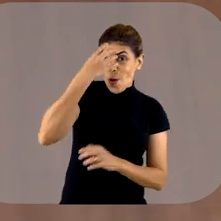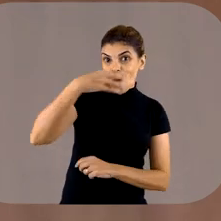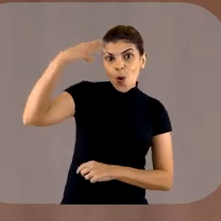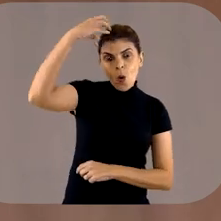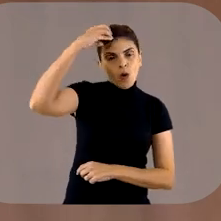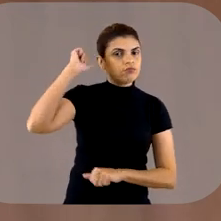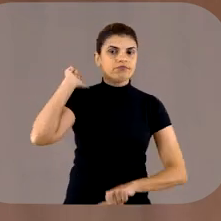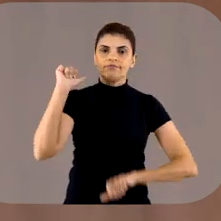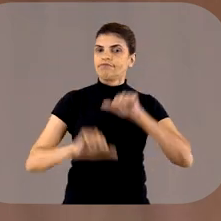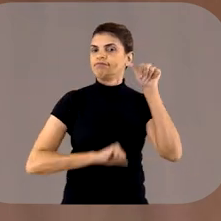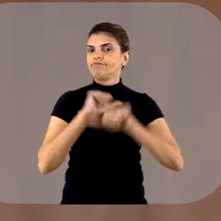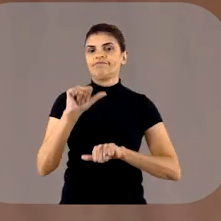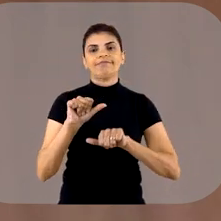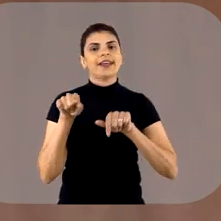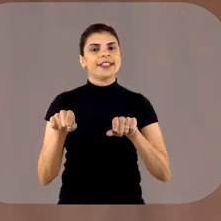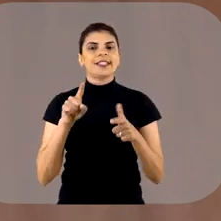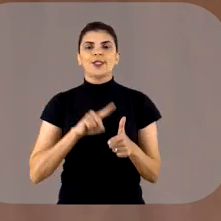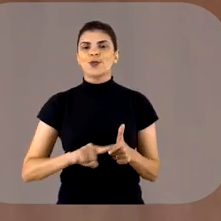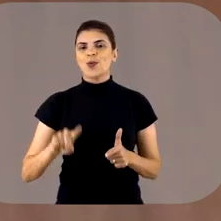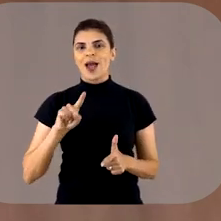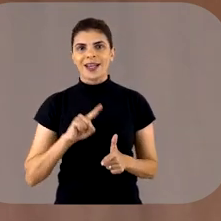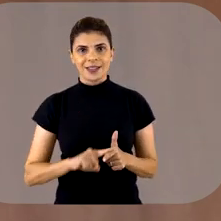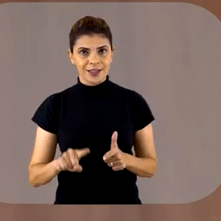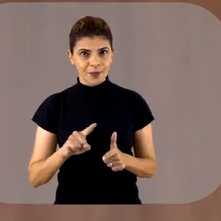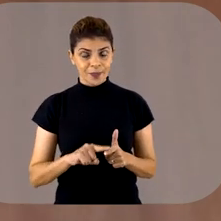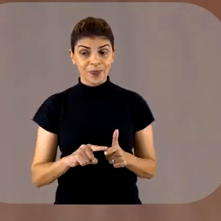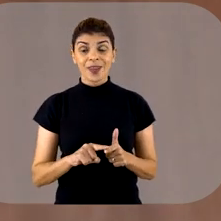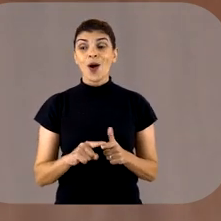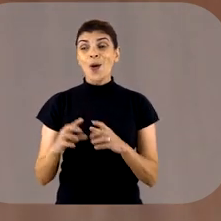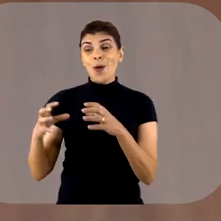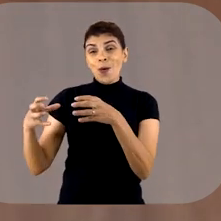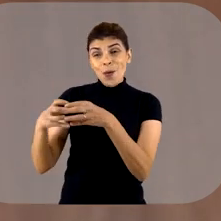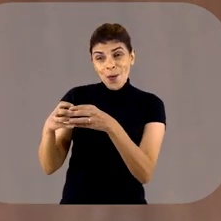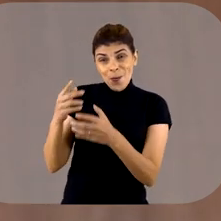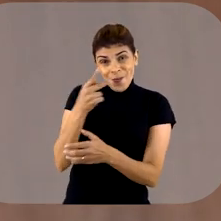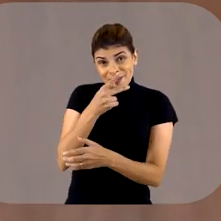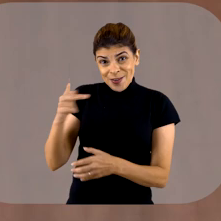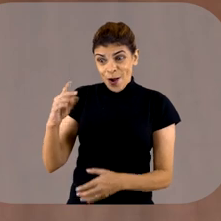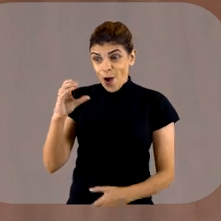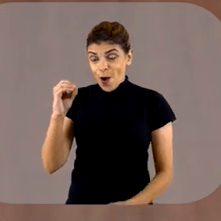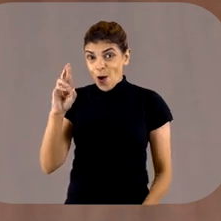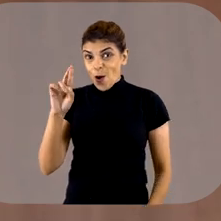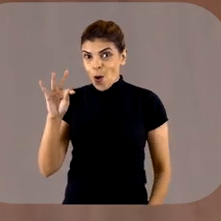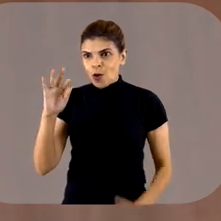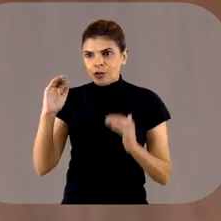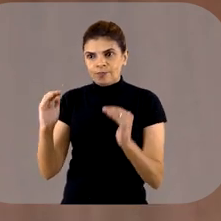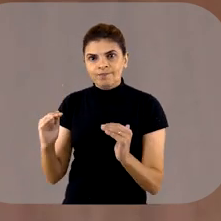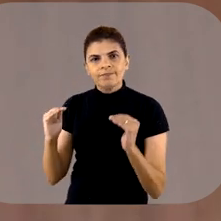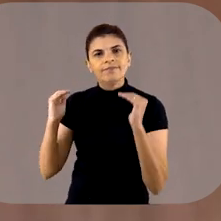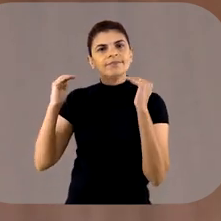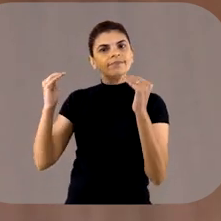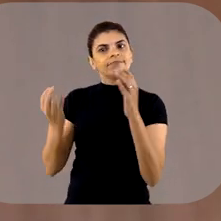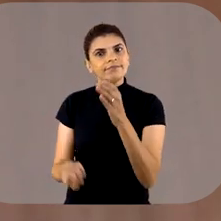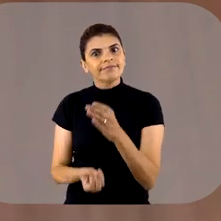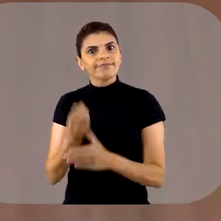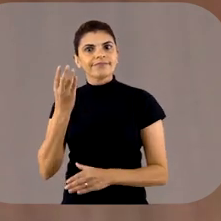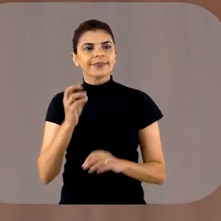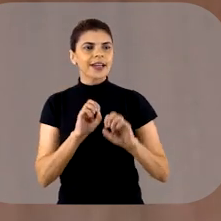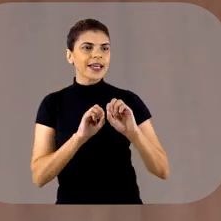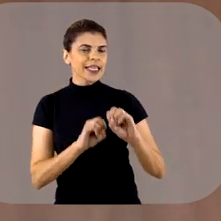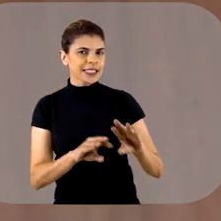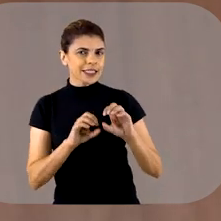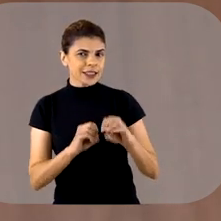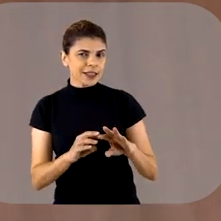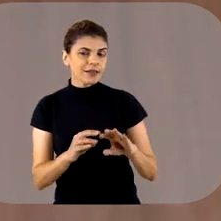da corte inverteu essa situação eh a corte quando ela chega implementa esse ensino esse